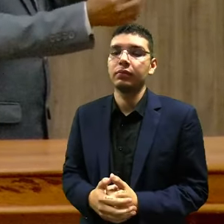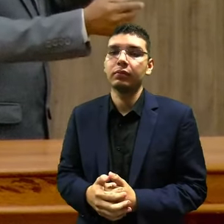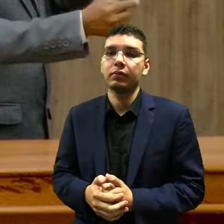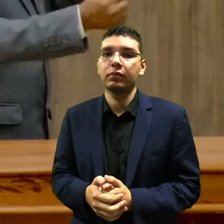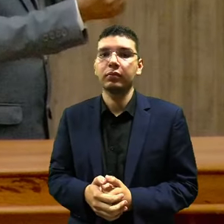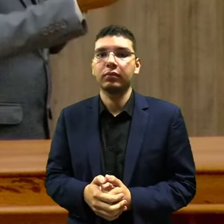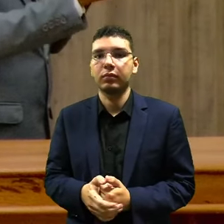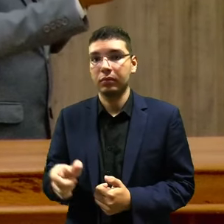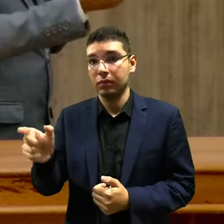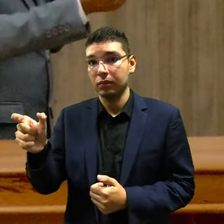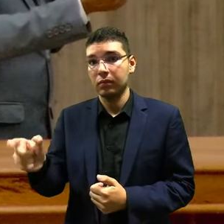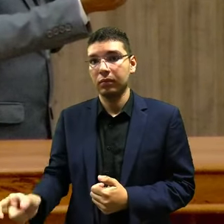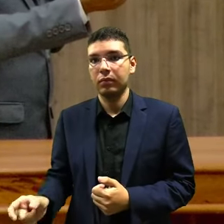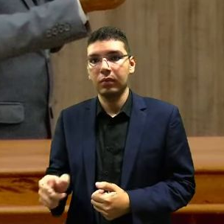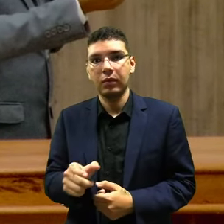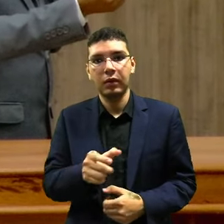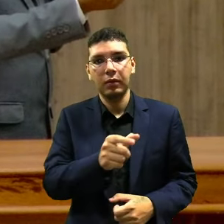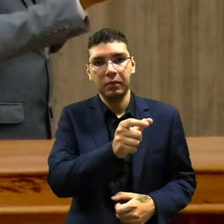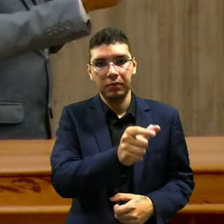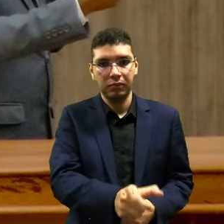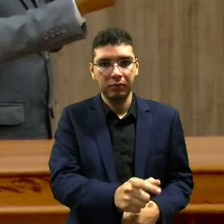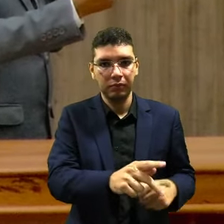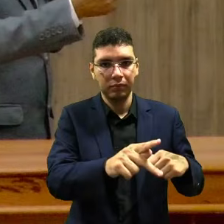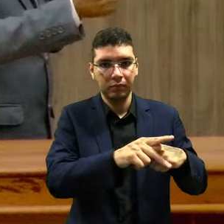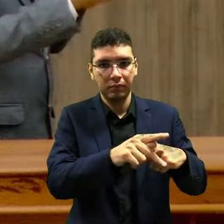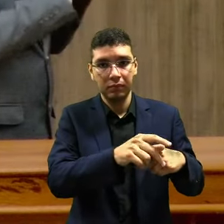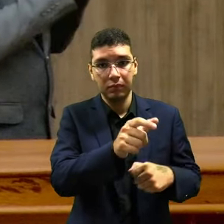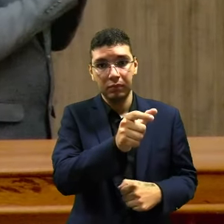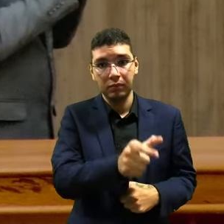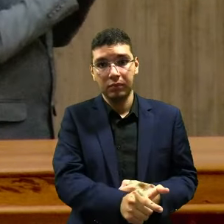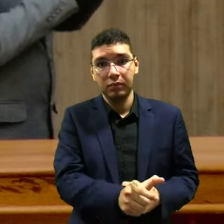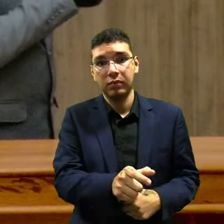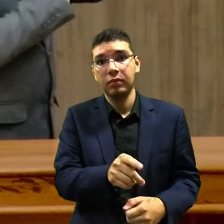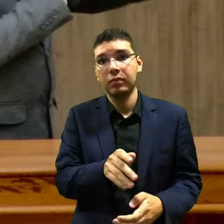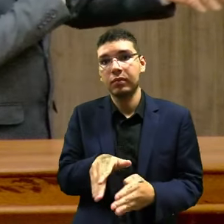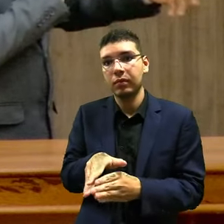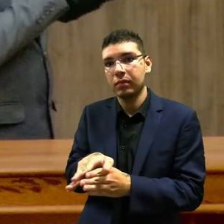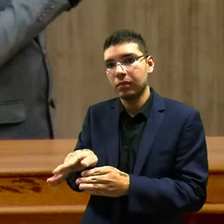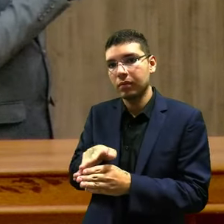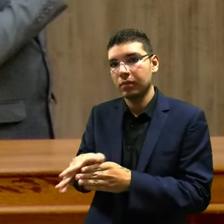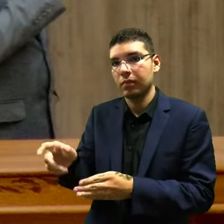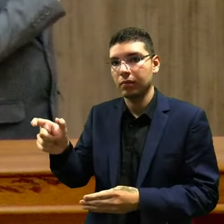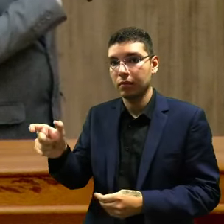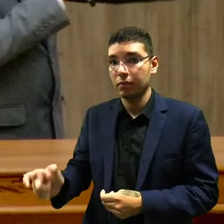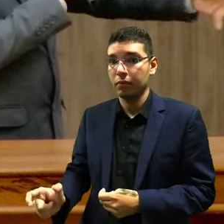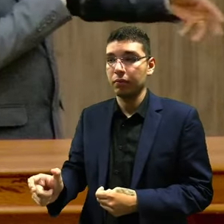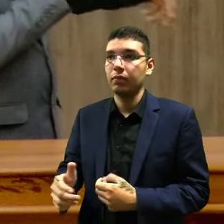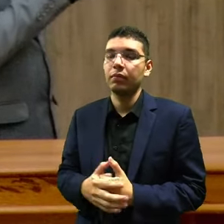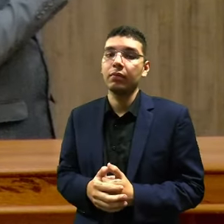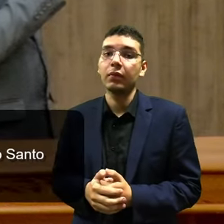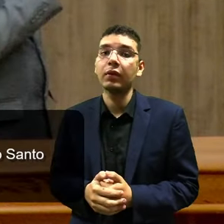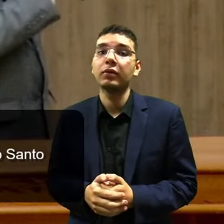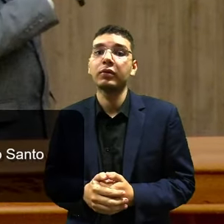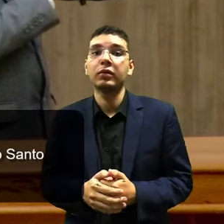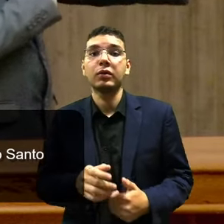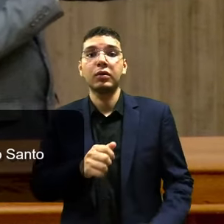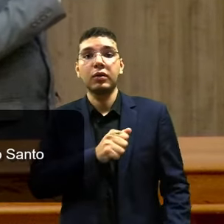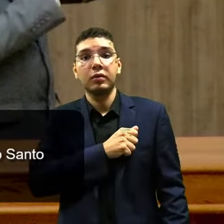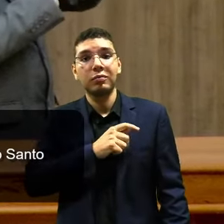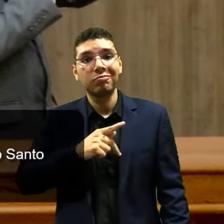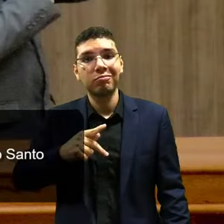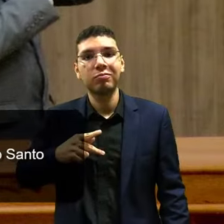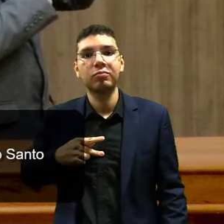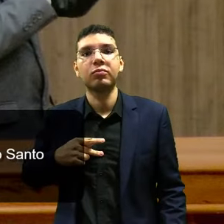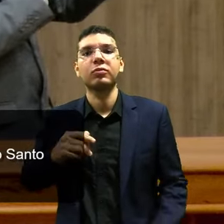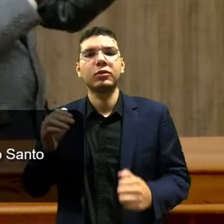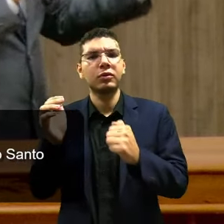vai passando bota o 15 Olha aí eles pregam a palavra os apóstolos oraram ele viram eles